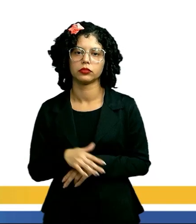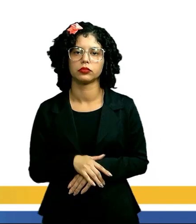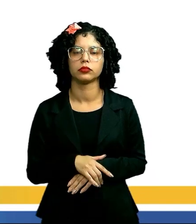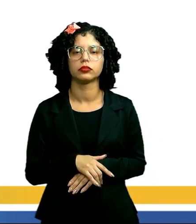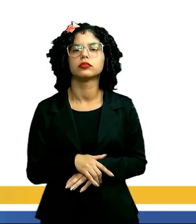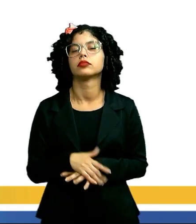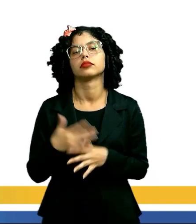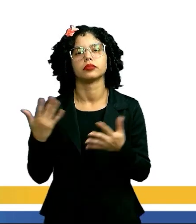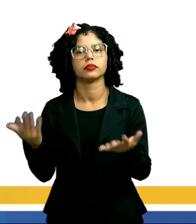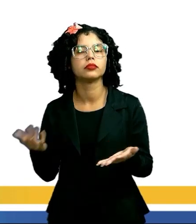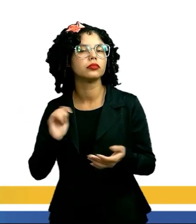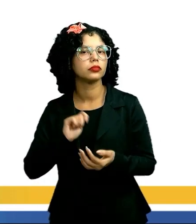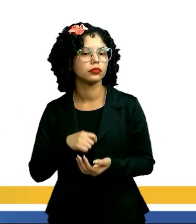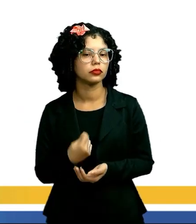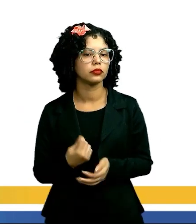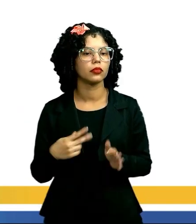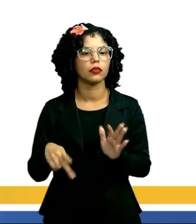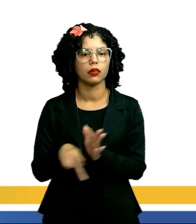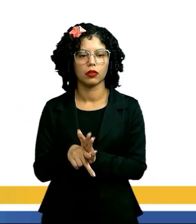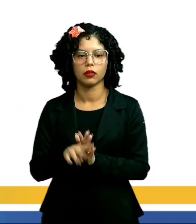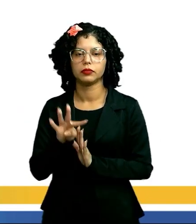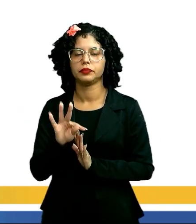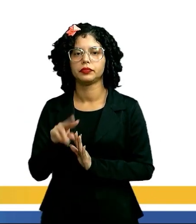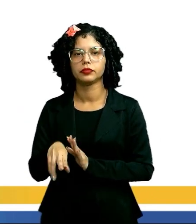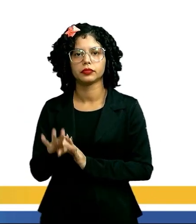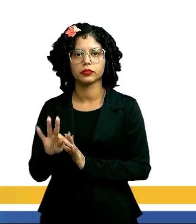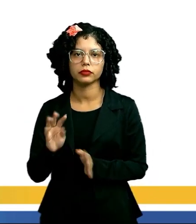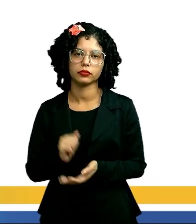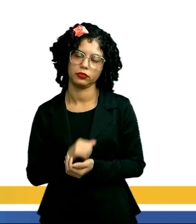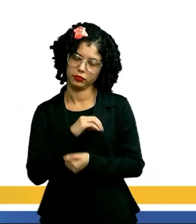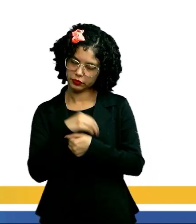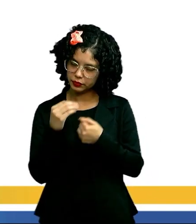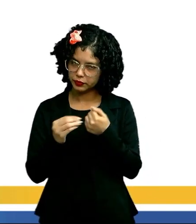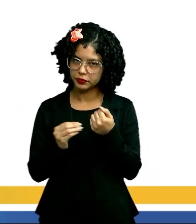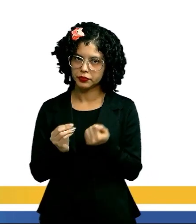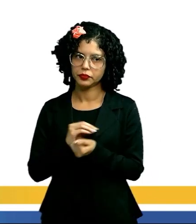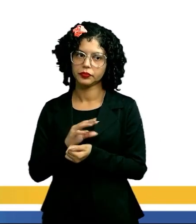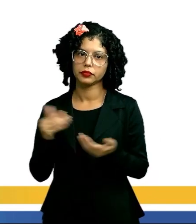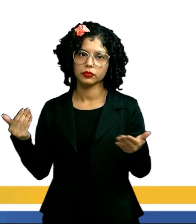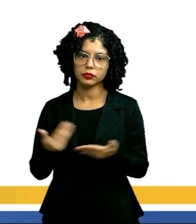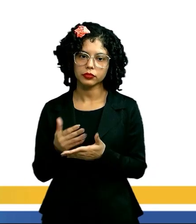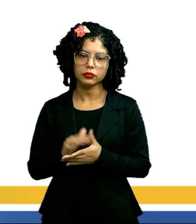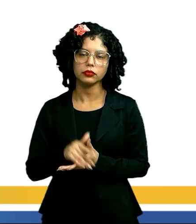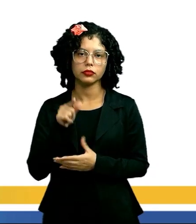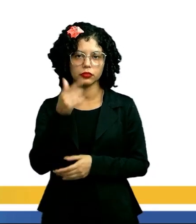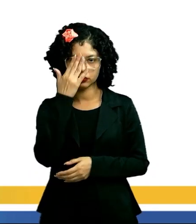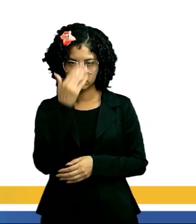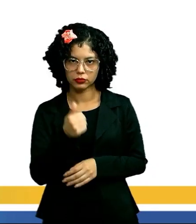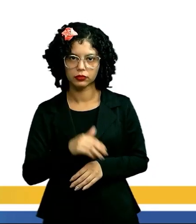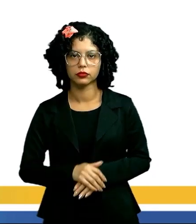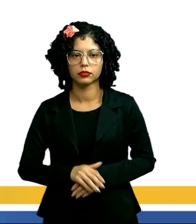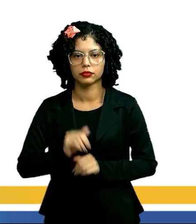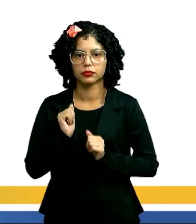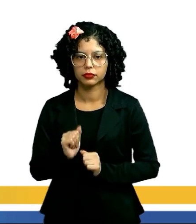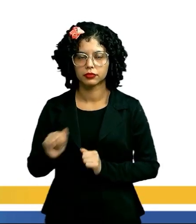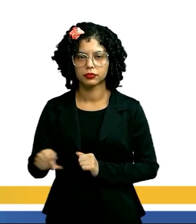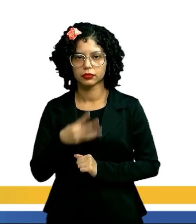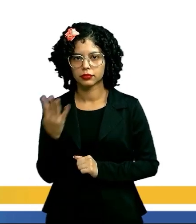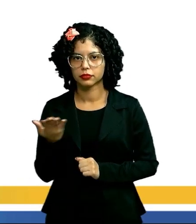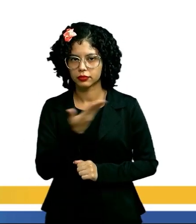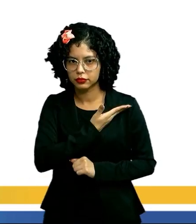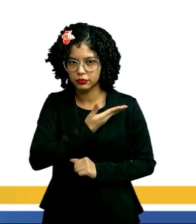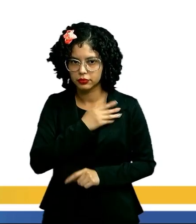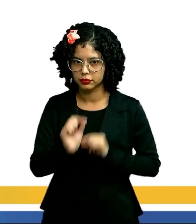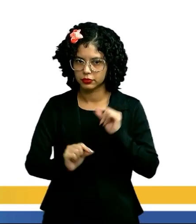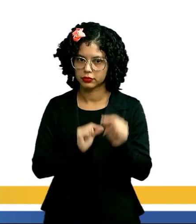trinitrotolueno. Daí a sigla TNT. Então isso é a molécula de TNT. Agora você já sabe, já pode contar aí para os seus colegas